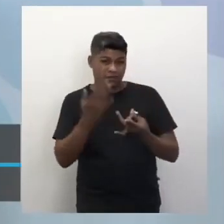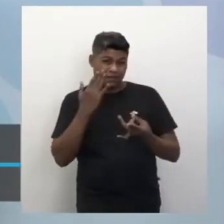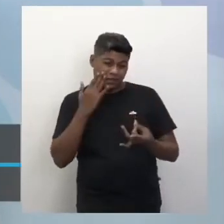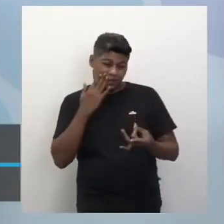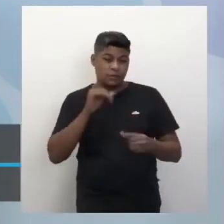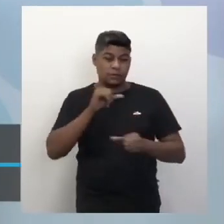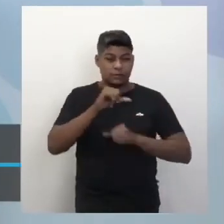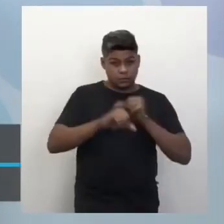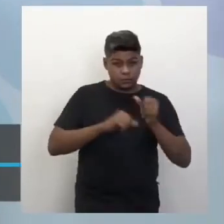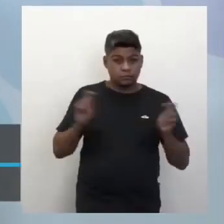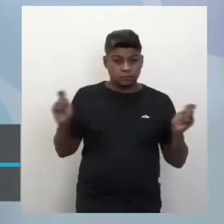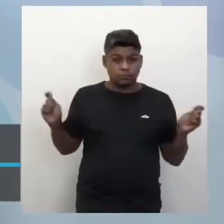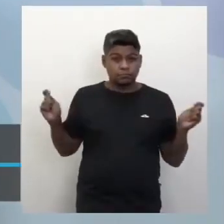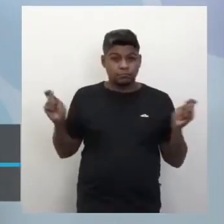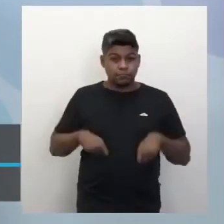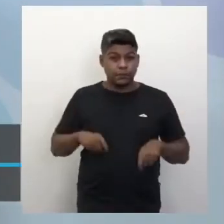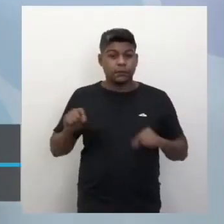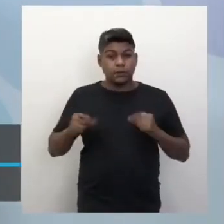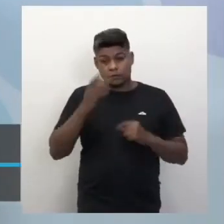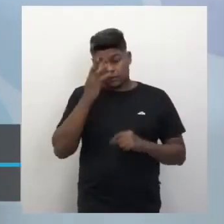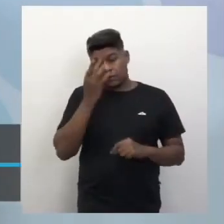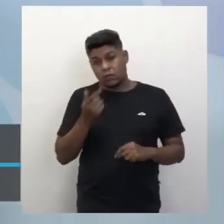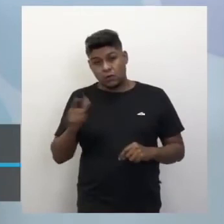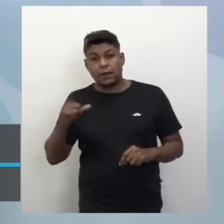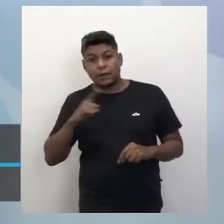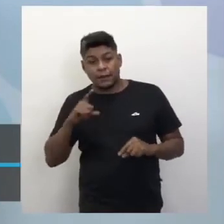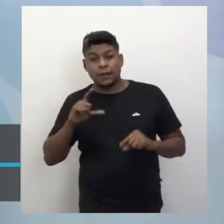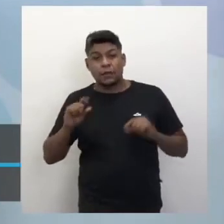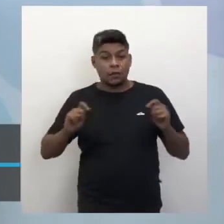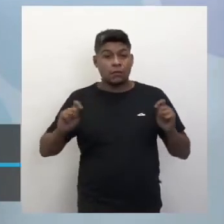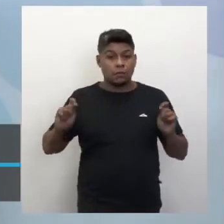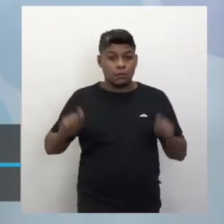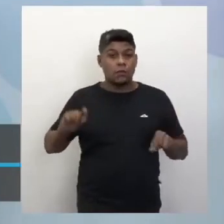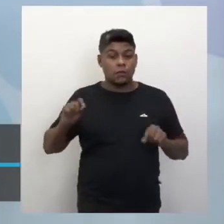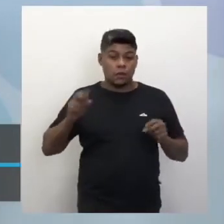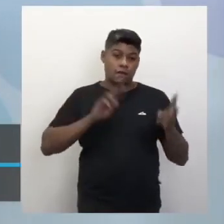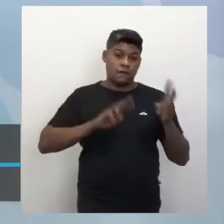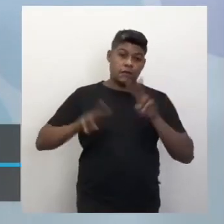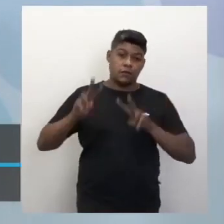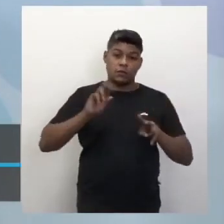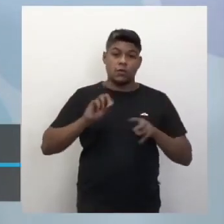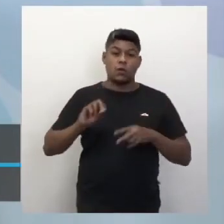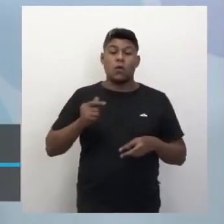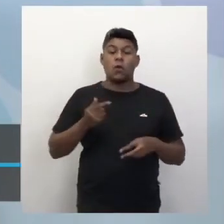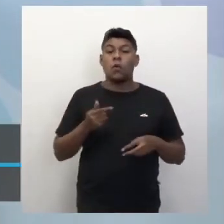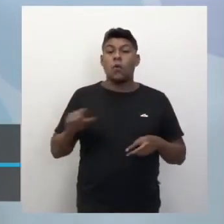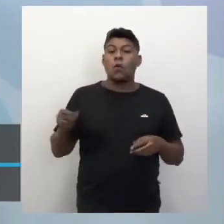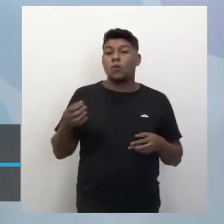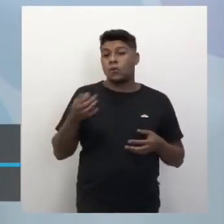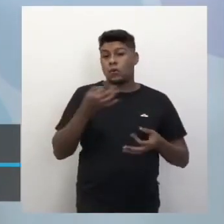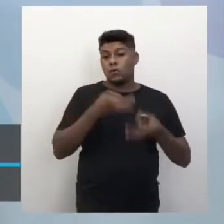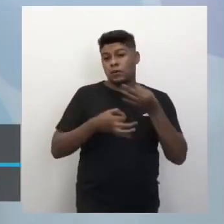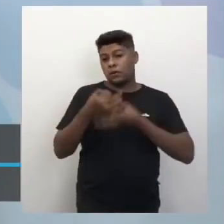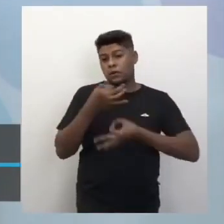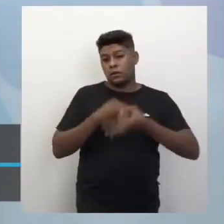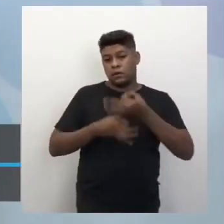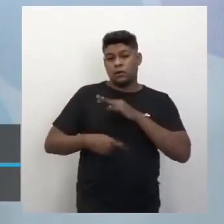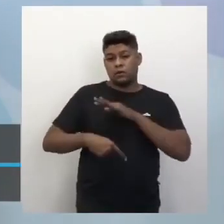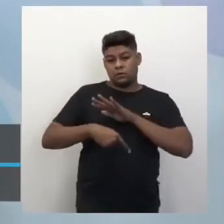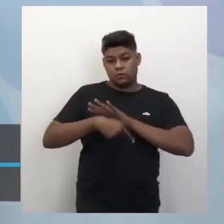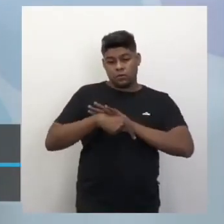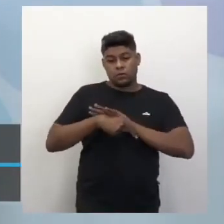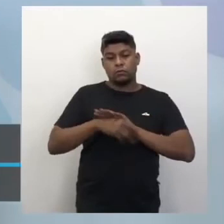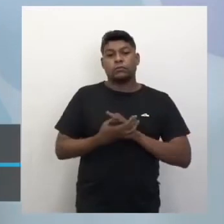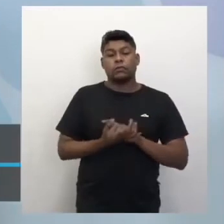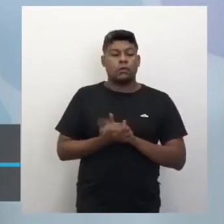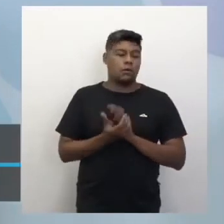posições, permitir que o outro tenha possibilidade de visualizar outros pontos de vista, né, para criar o seu próprio. Então,